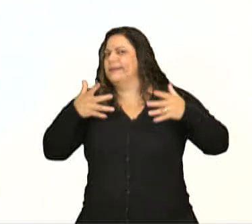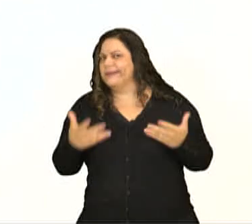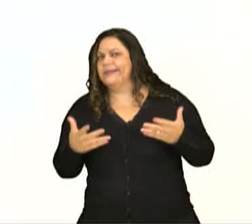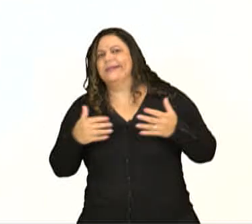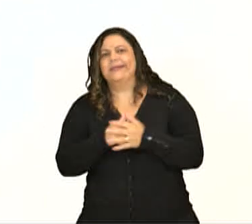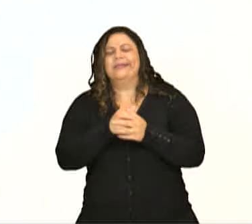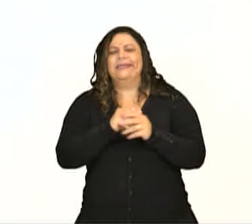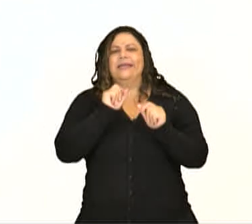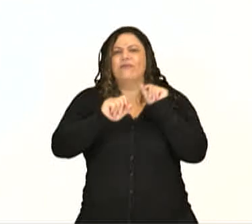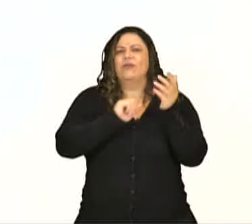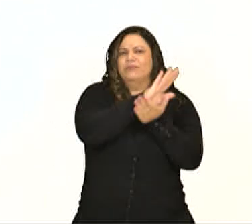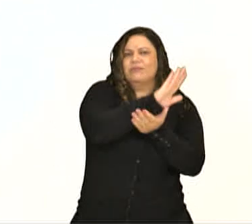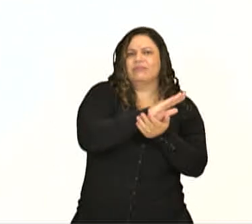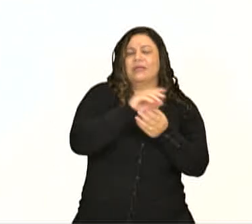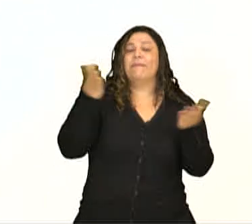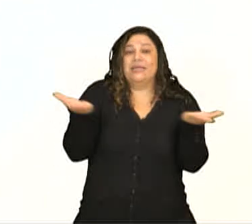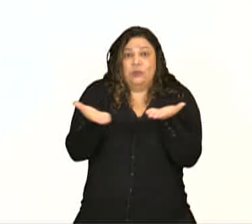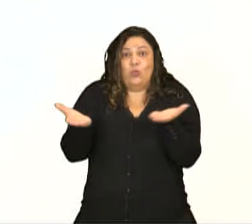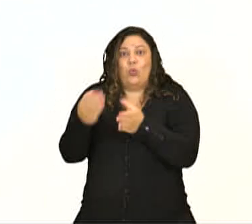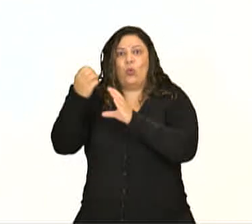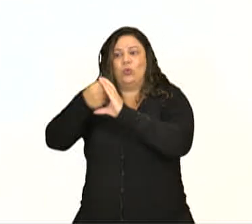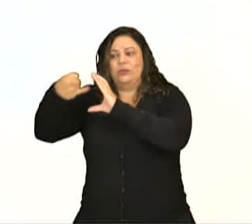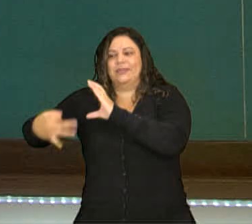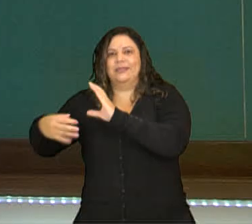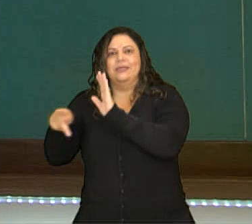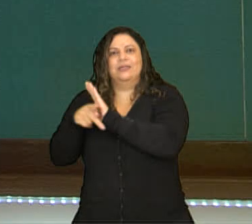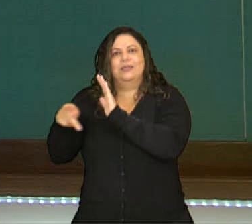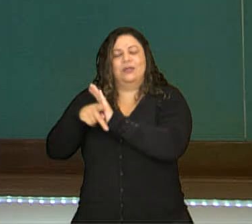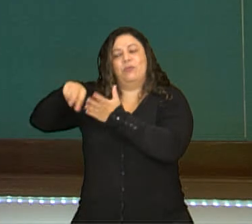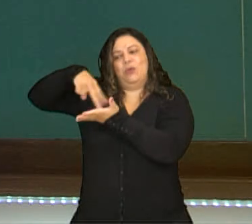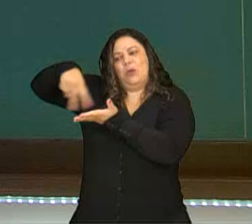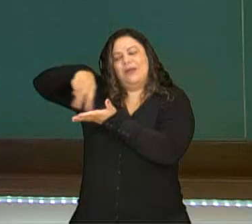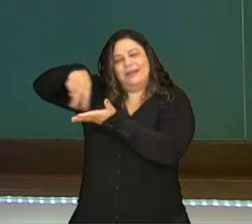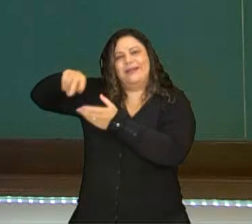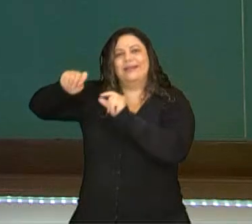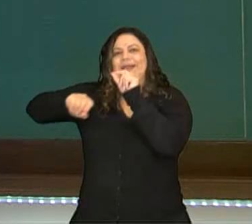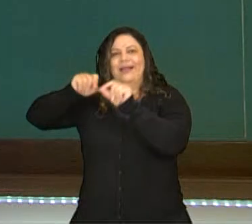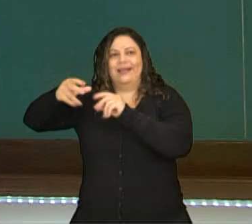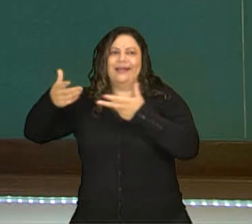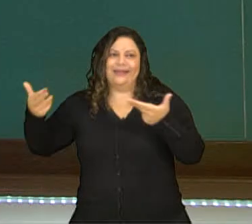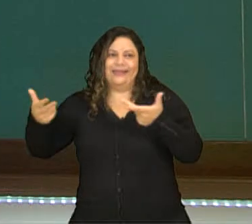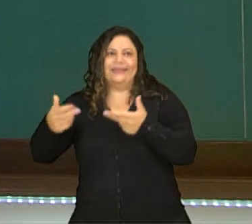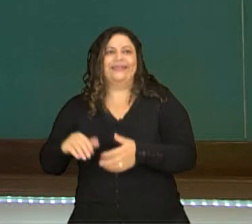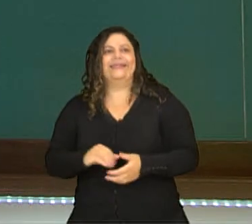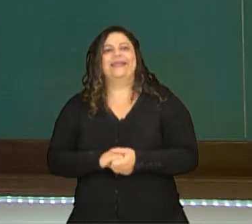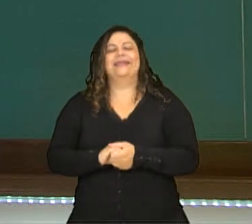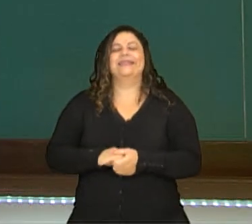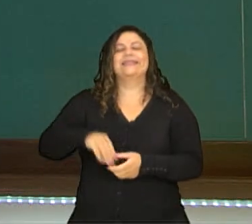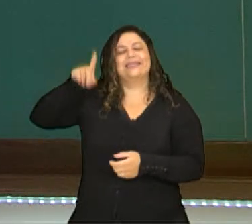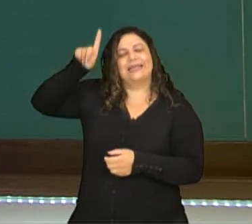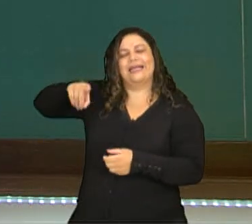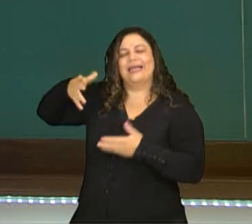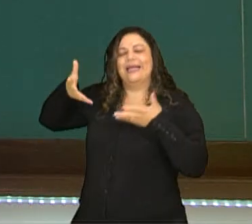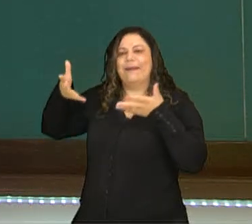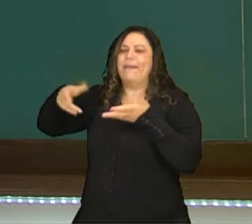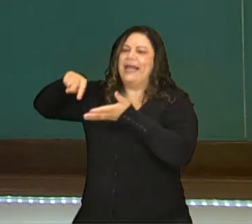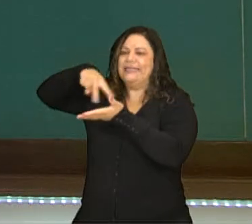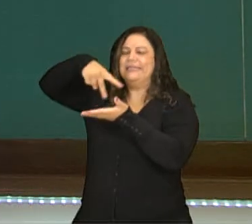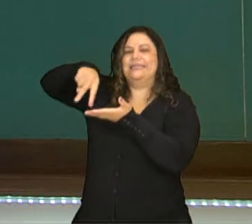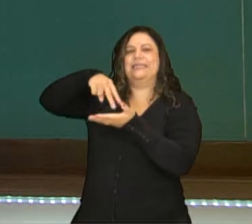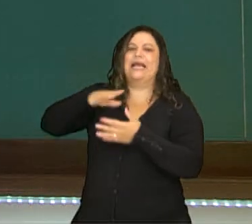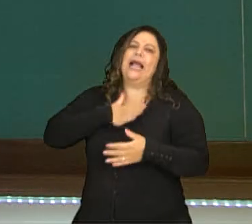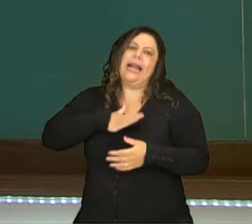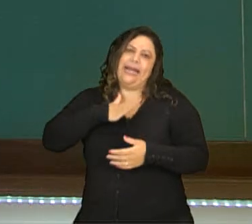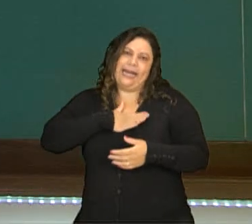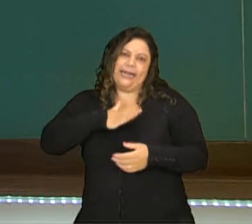uma característica dessa dança atualmente? Então, vocês podem ter escrito de uma maneira um pouquinho diferente, mas o importante é a gente pensar nessa